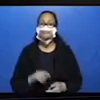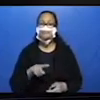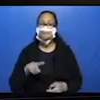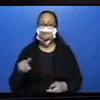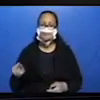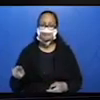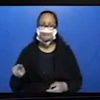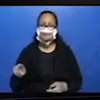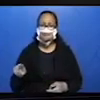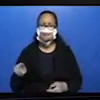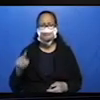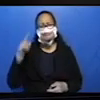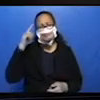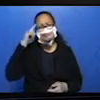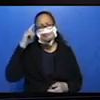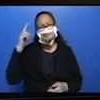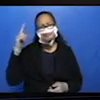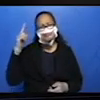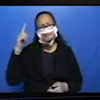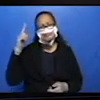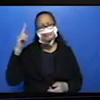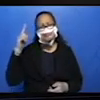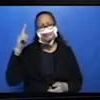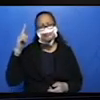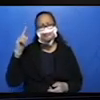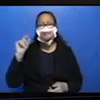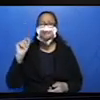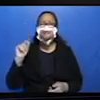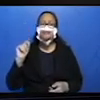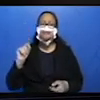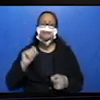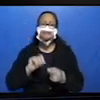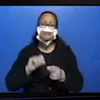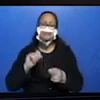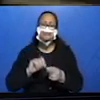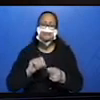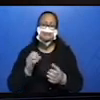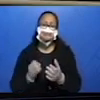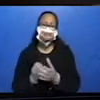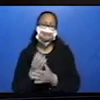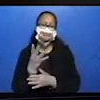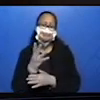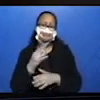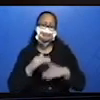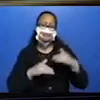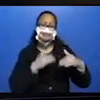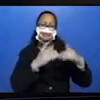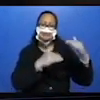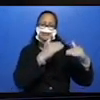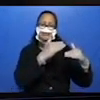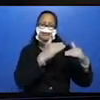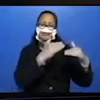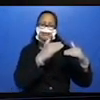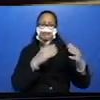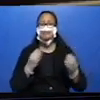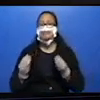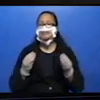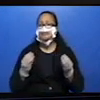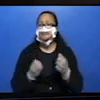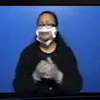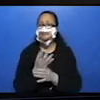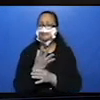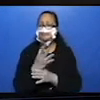Você já parou para pensar o que faz as plantas se desenvolverem? Como que a planta